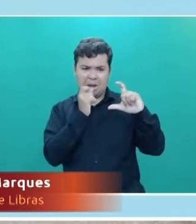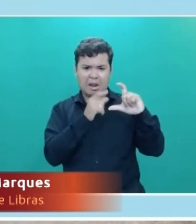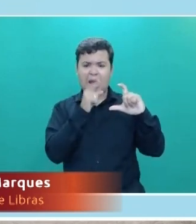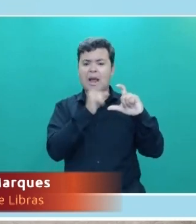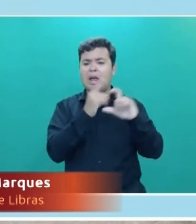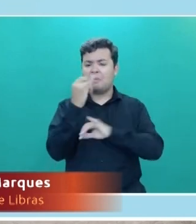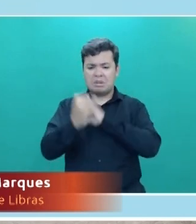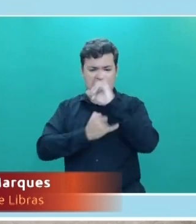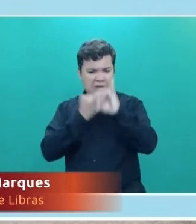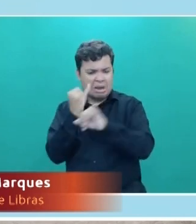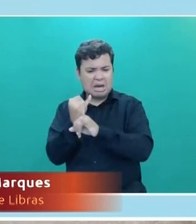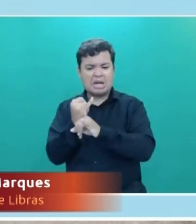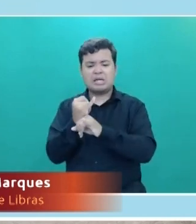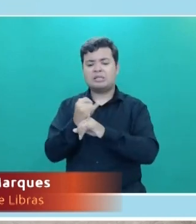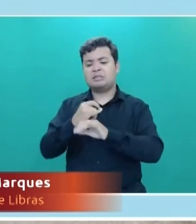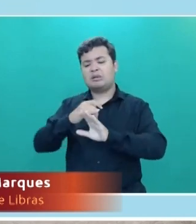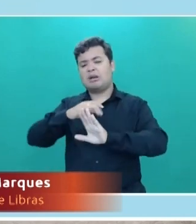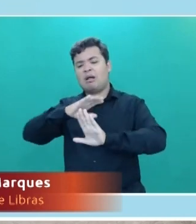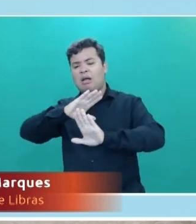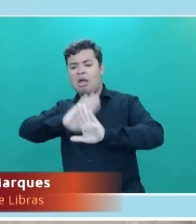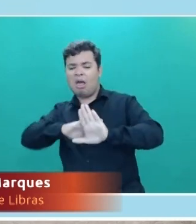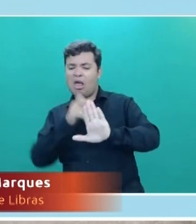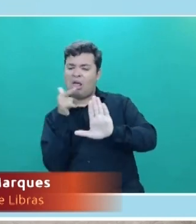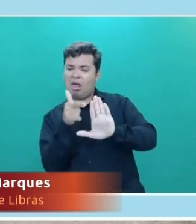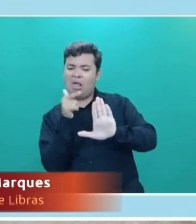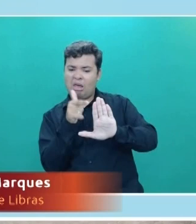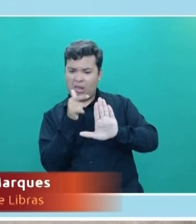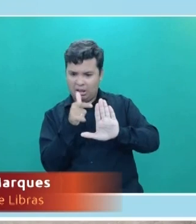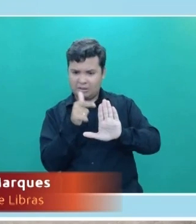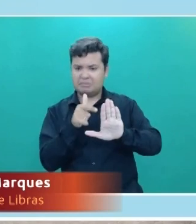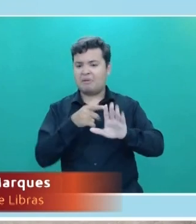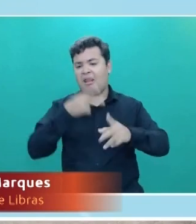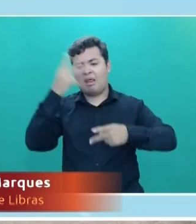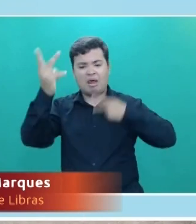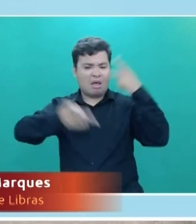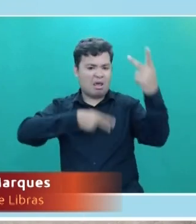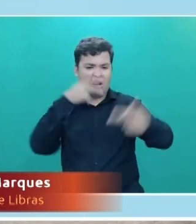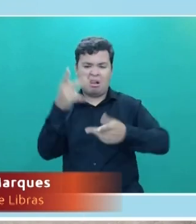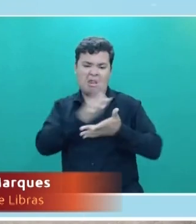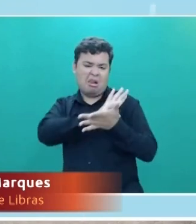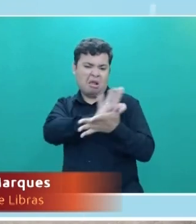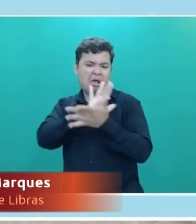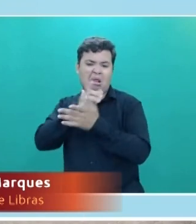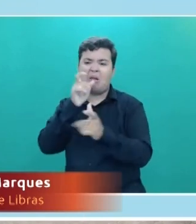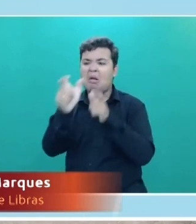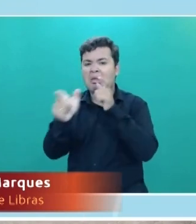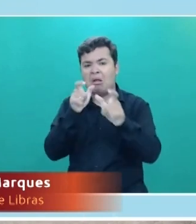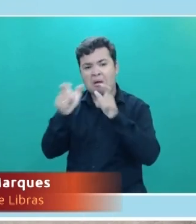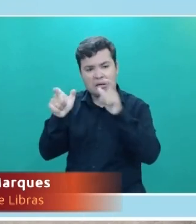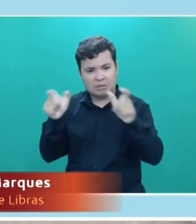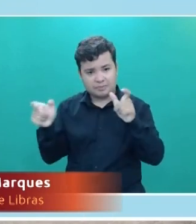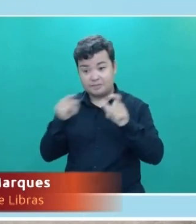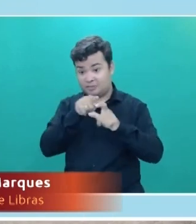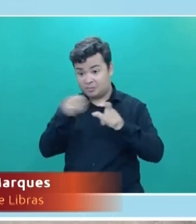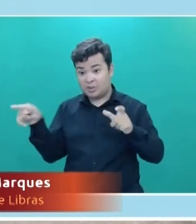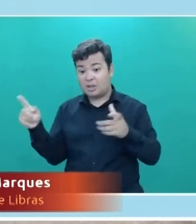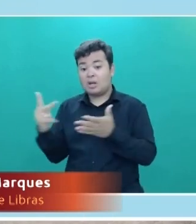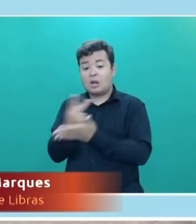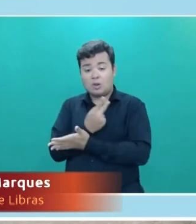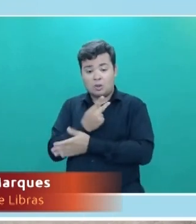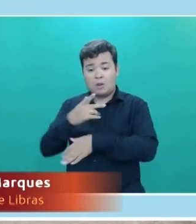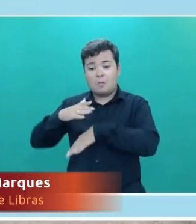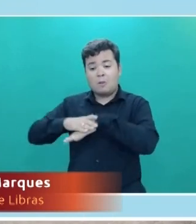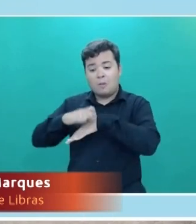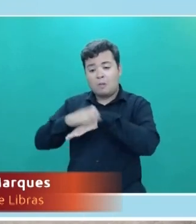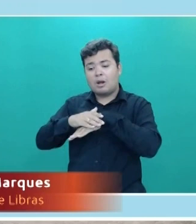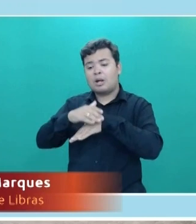etc., o uso da ironia, né, para poder falar coisas ofensivas e tudo isso, que foi utilizado pelo Trump, que foi utilizado